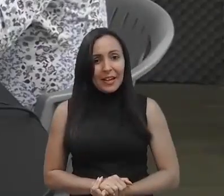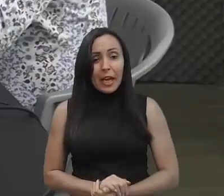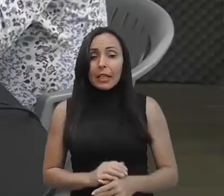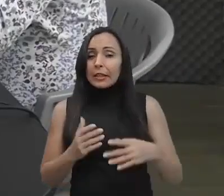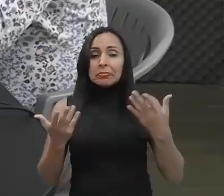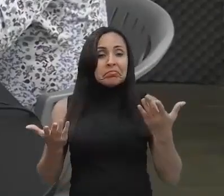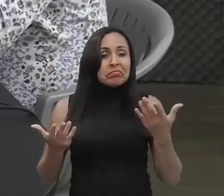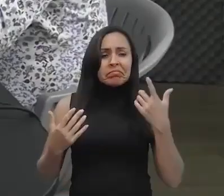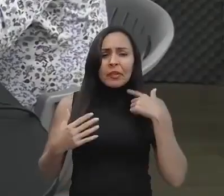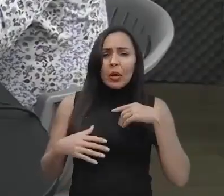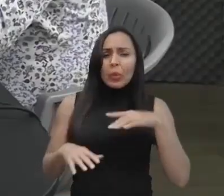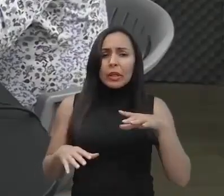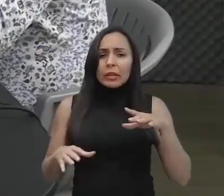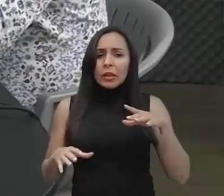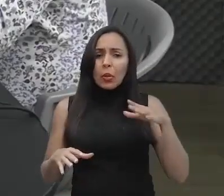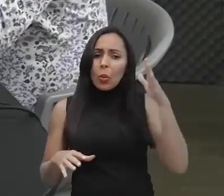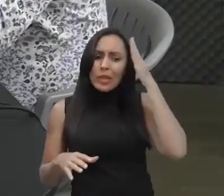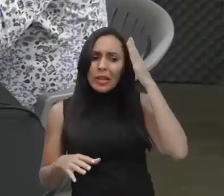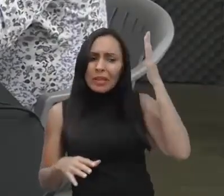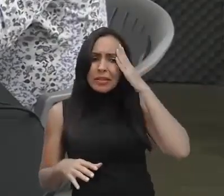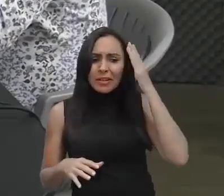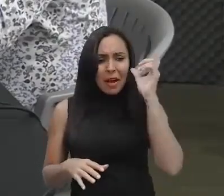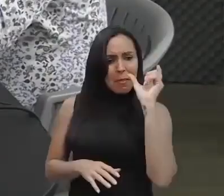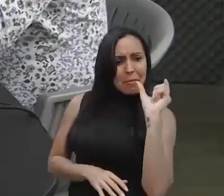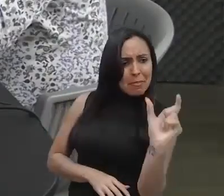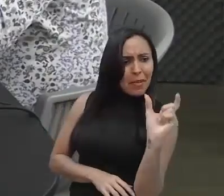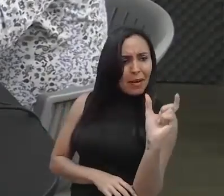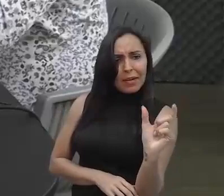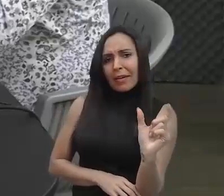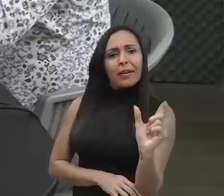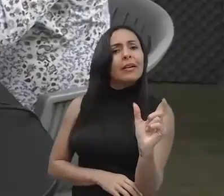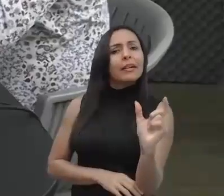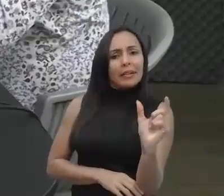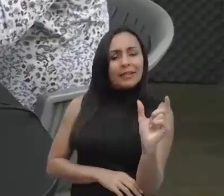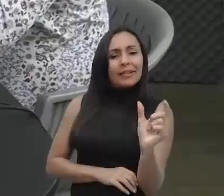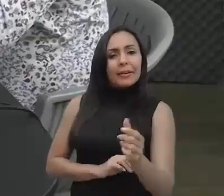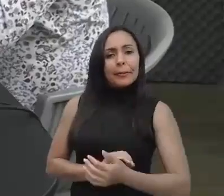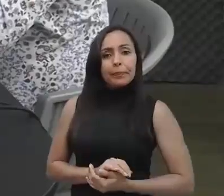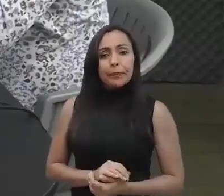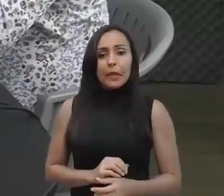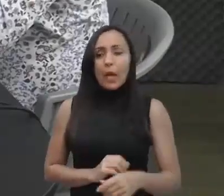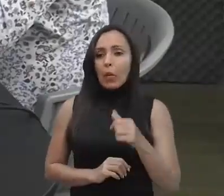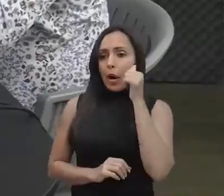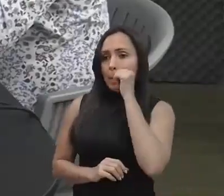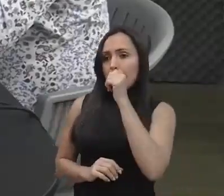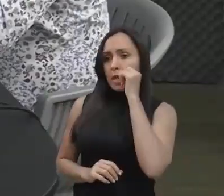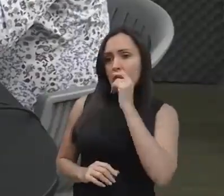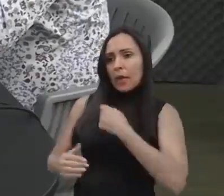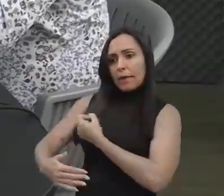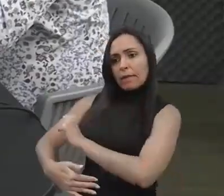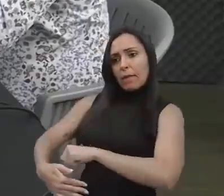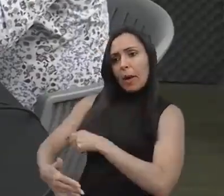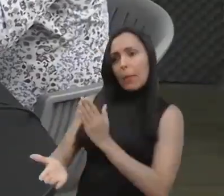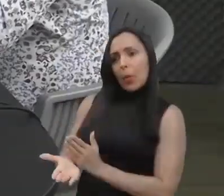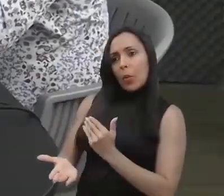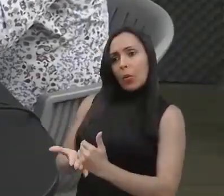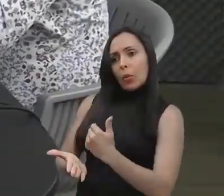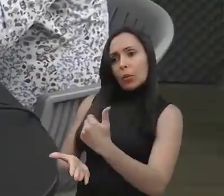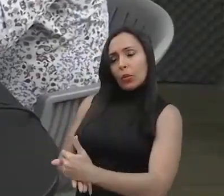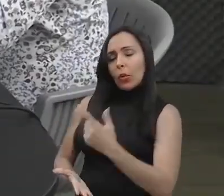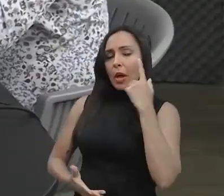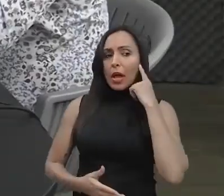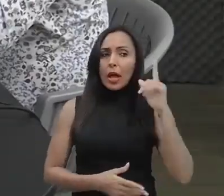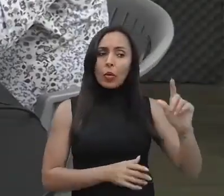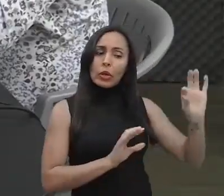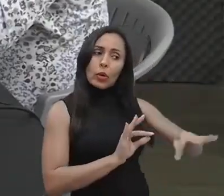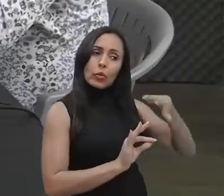aquela palavra assim ou eles entendiam e achavam que não era para eles Ah uma menina que faz bolo um estudante que faz bolo a outra que costura